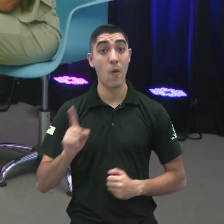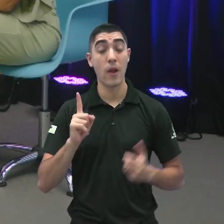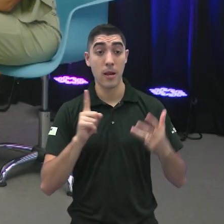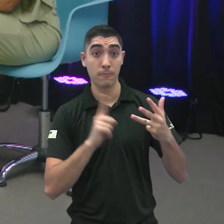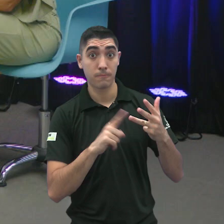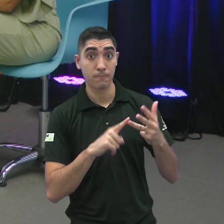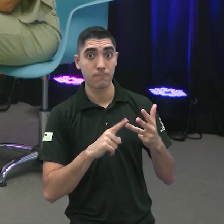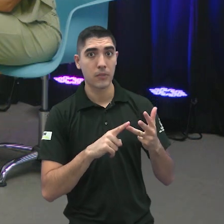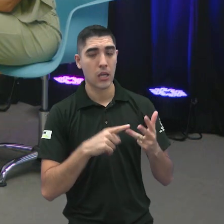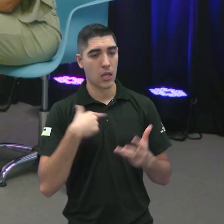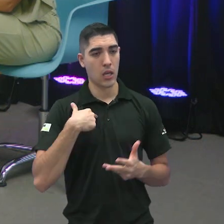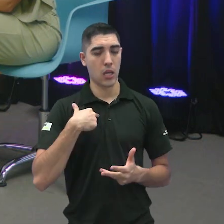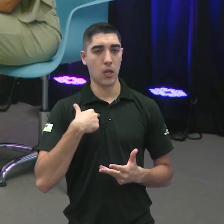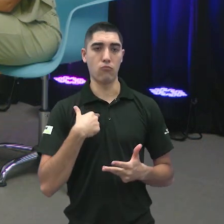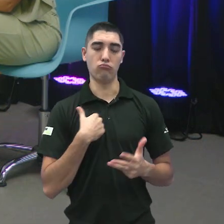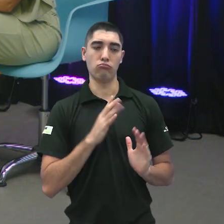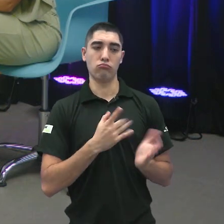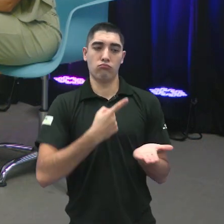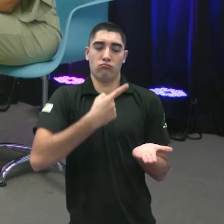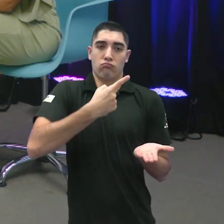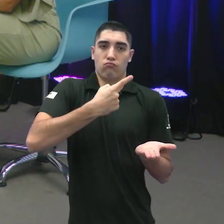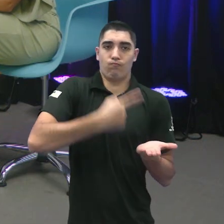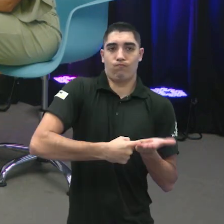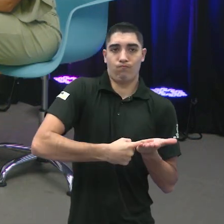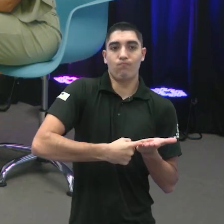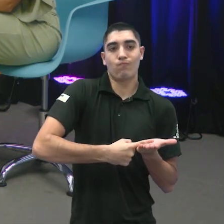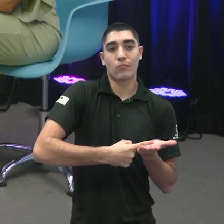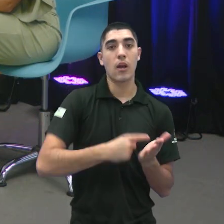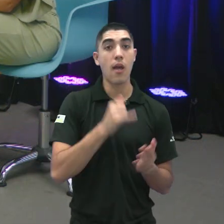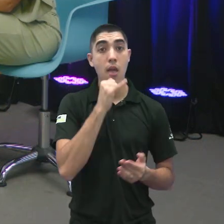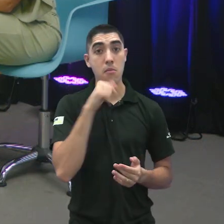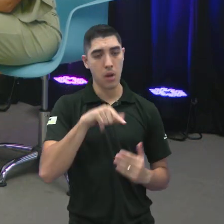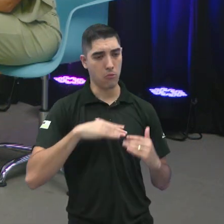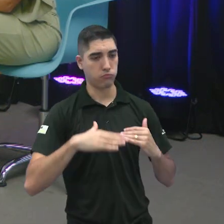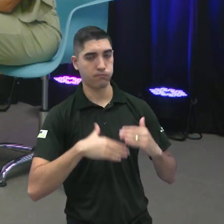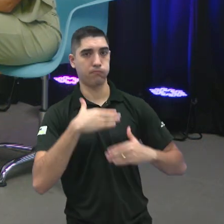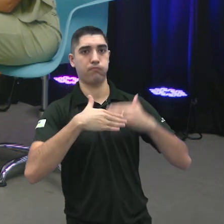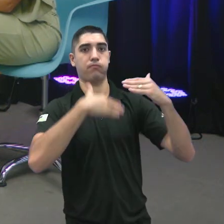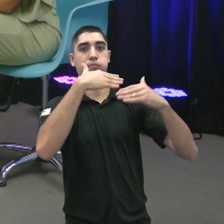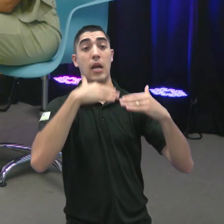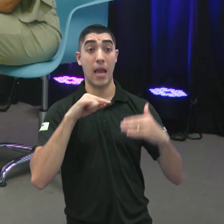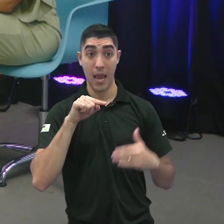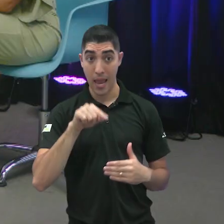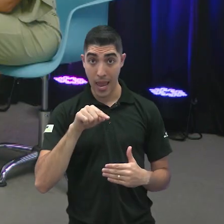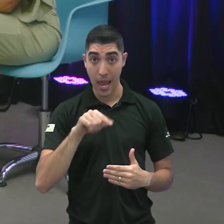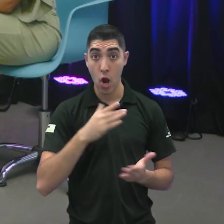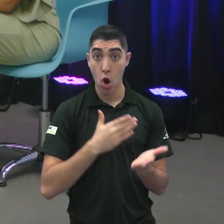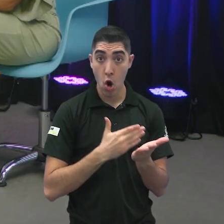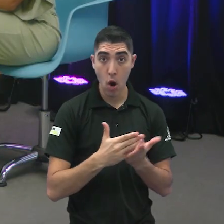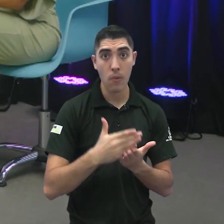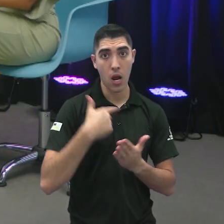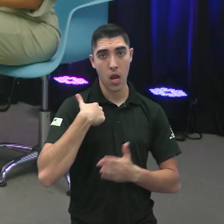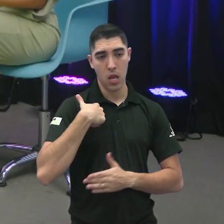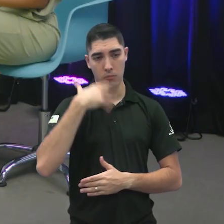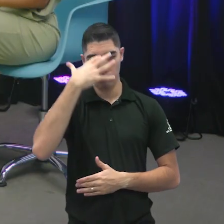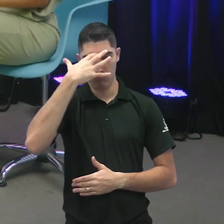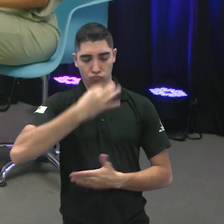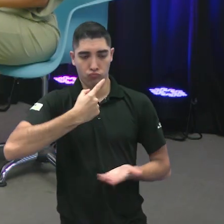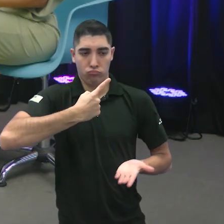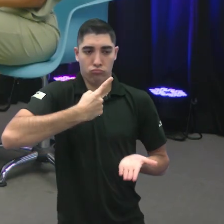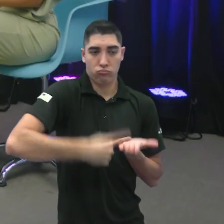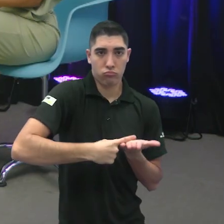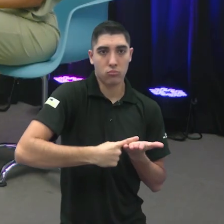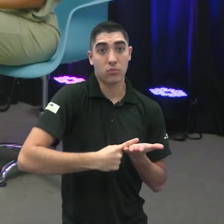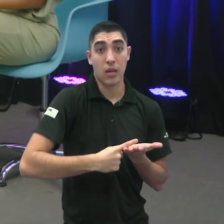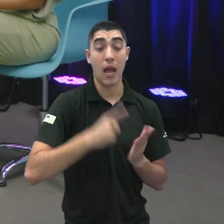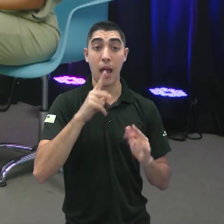traço comprometido, que é quando o processo de desenvolvimento chegou ali naquela parte onde a gente começa a ter o controle dos esfíncteres,